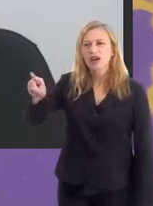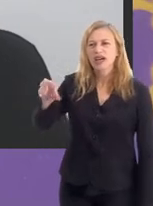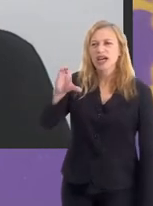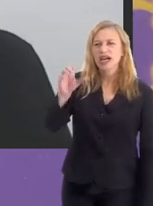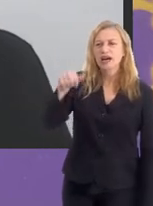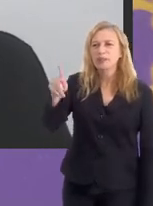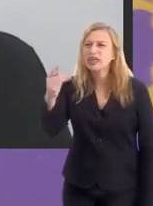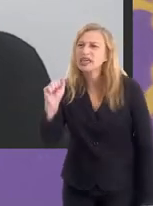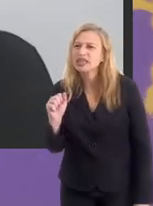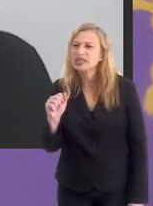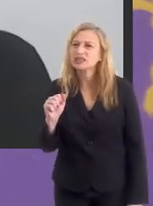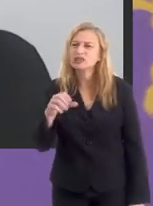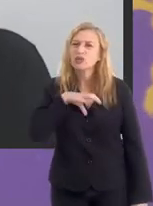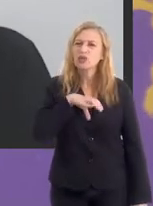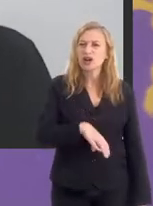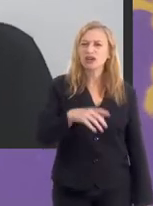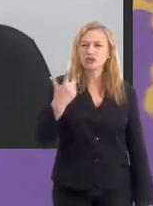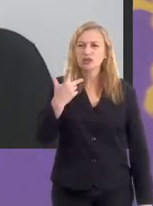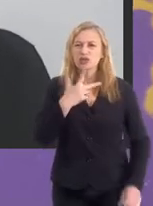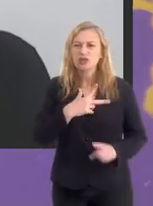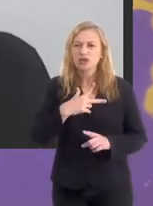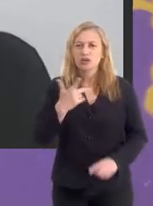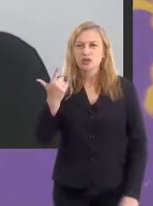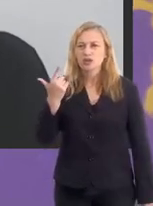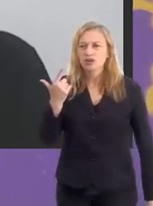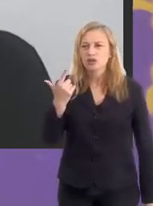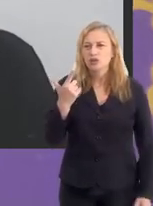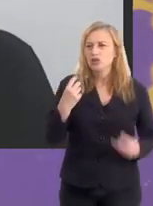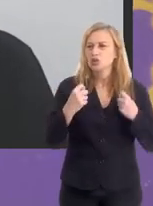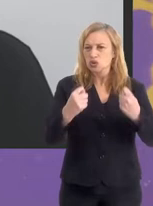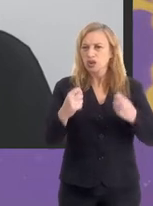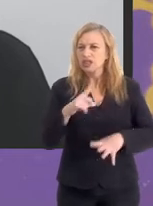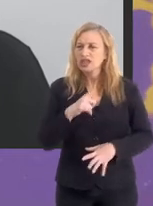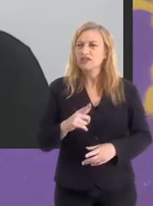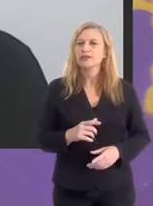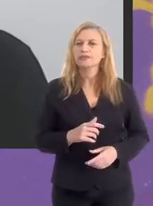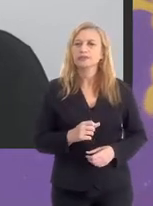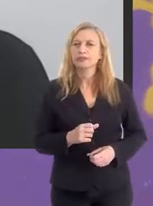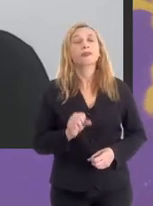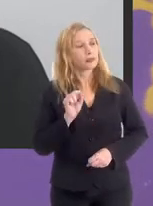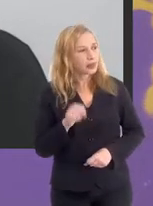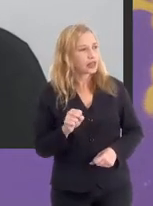vai a Campinas jogar com a ponte o Vasco digamos assim teve mais sorte para tentar ver se consegue e